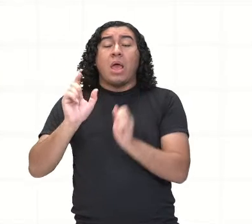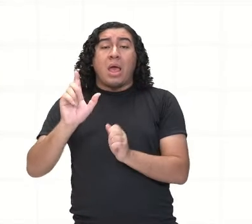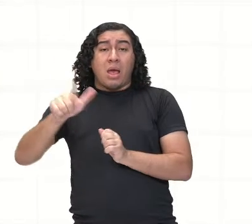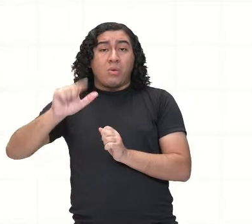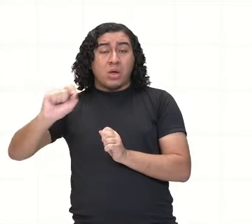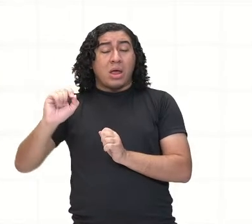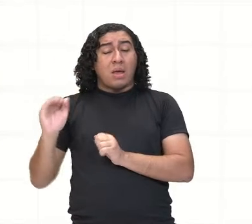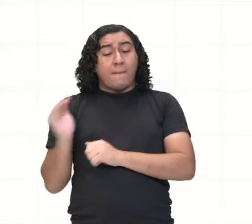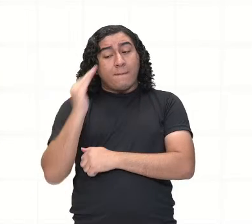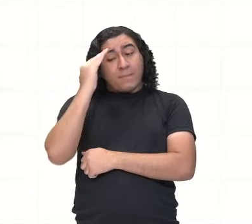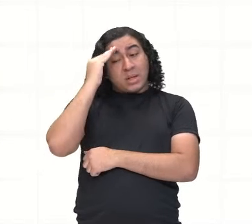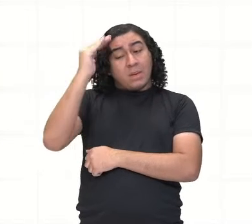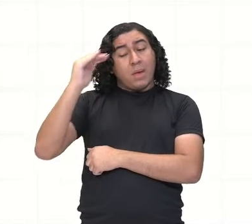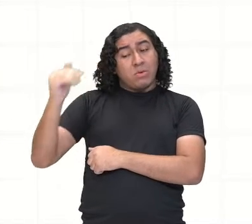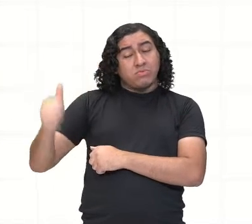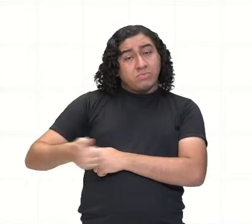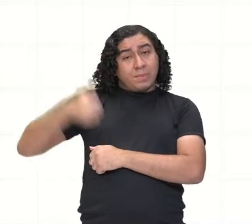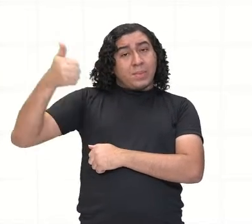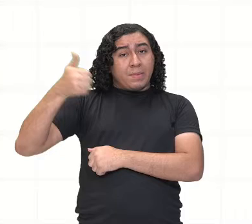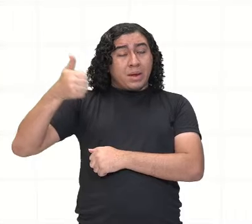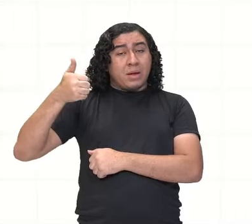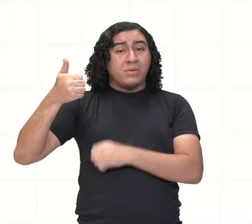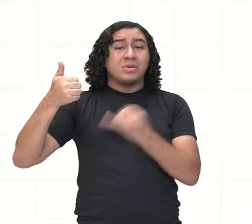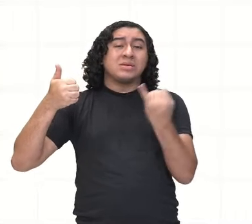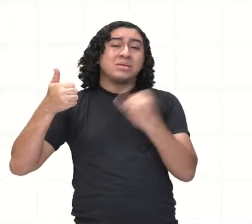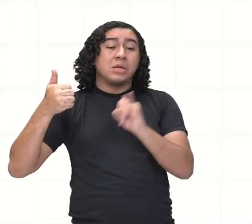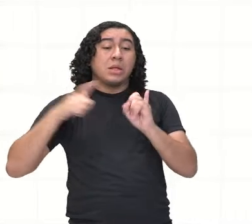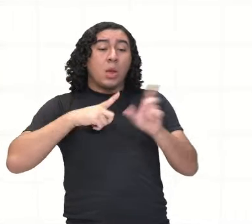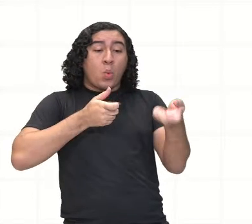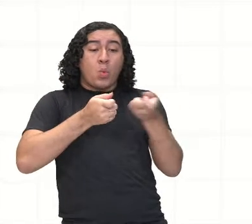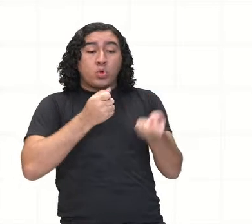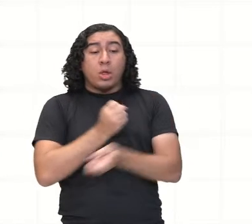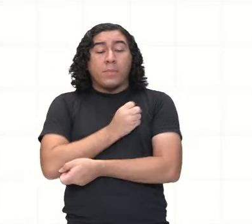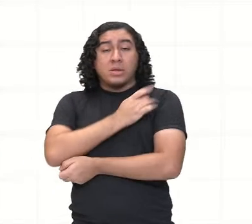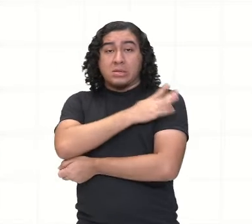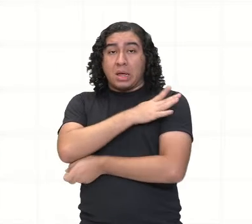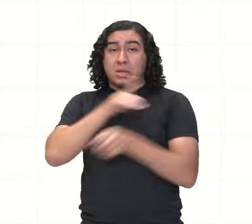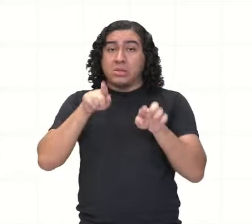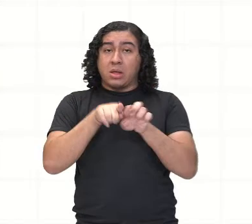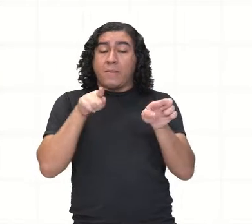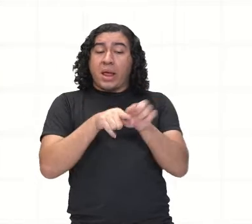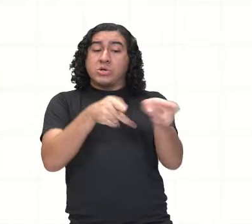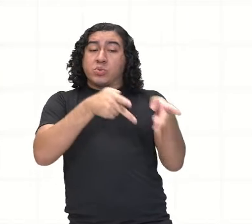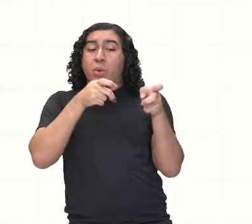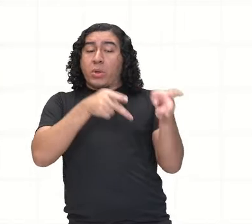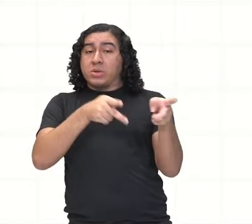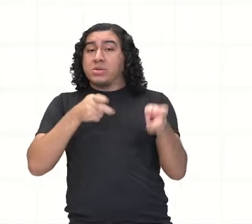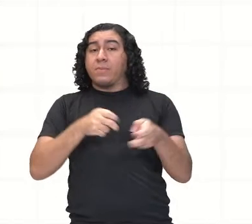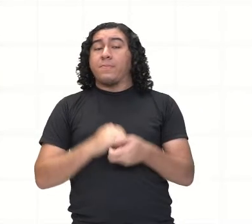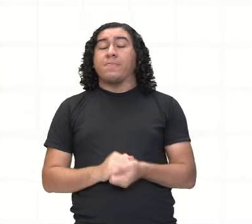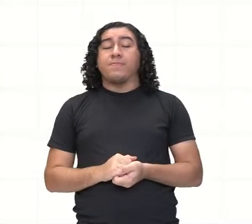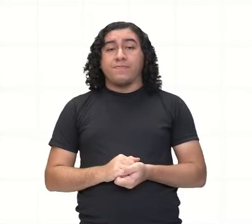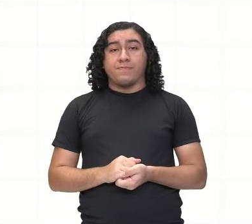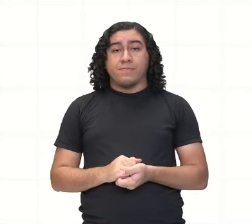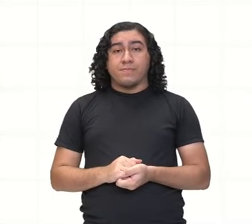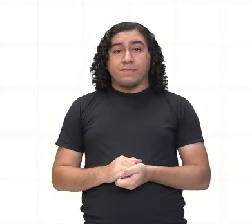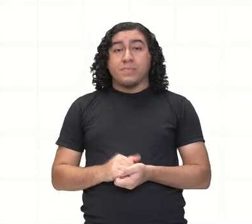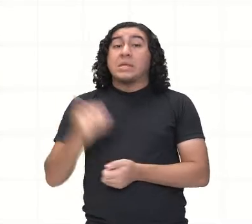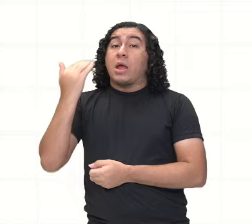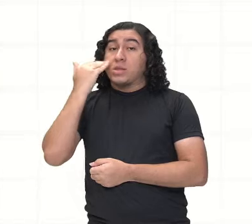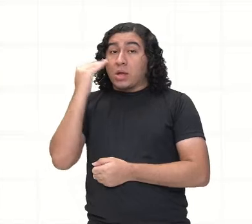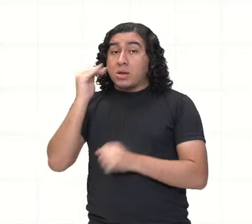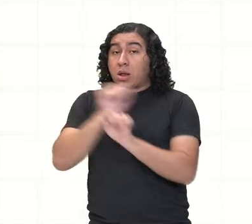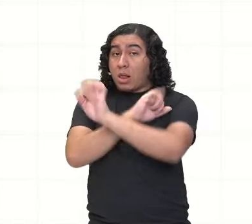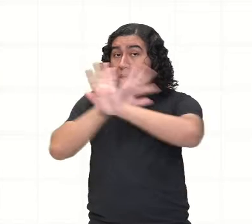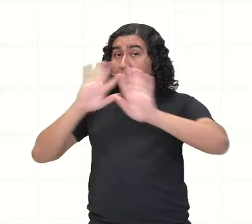vantagens significativas em termos de poder militar e exploração. Então, percebam que os europeus,